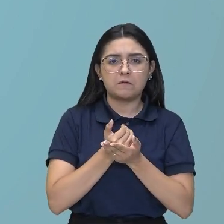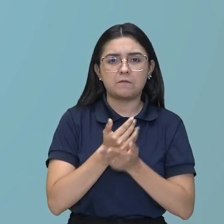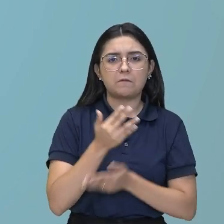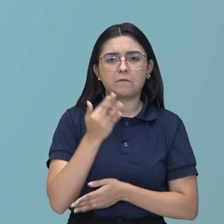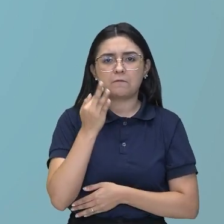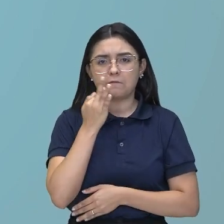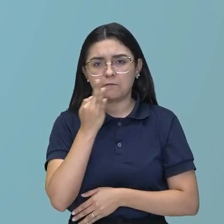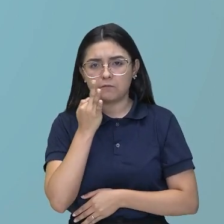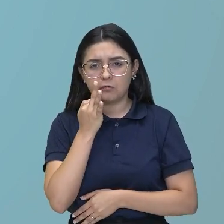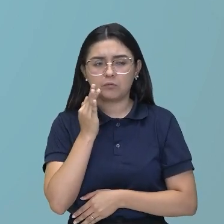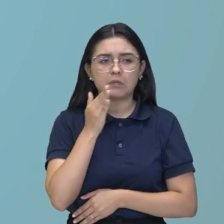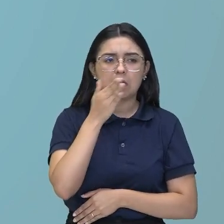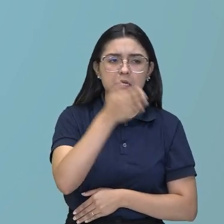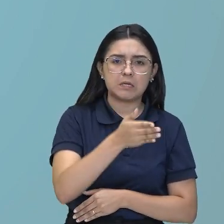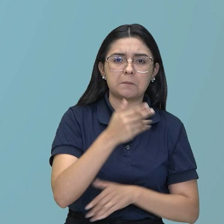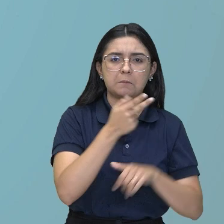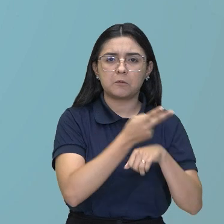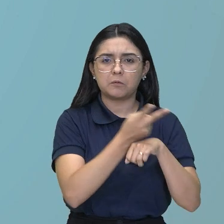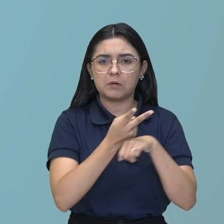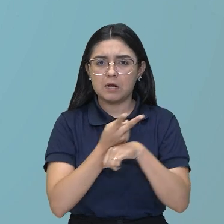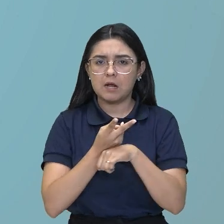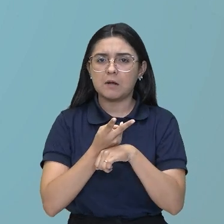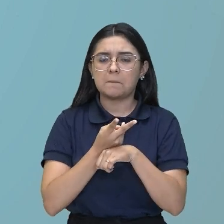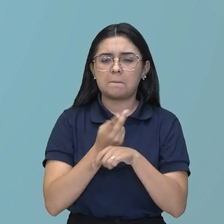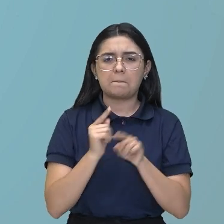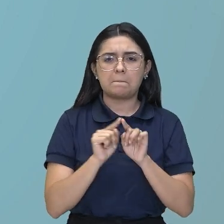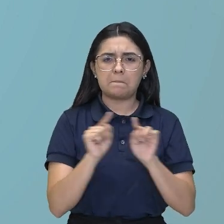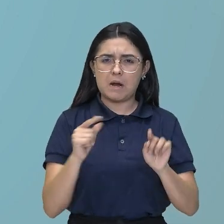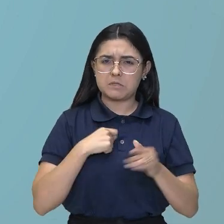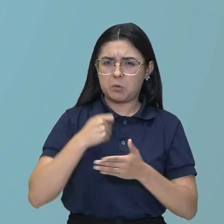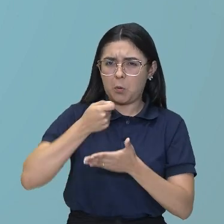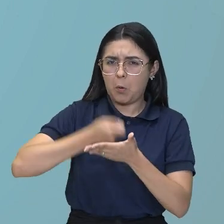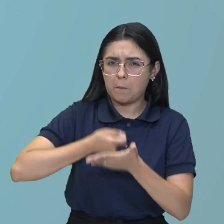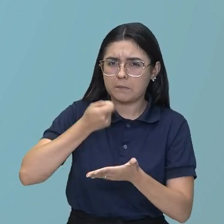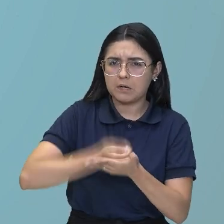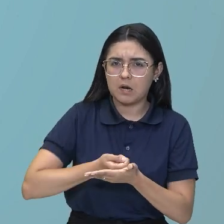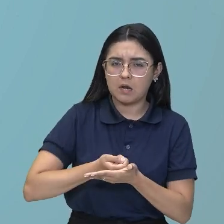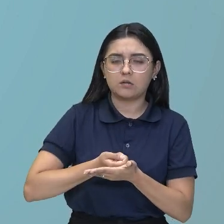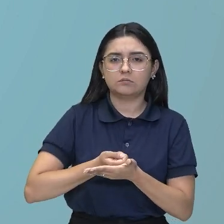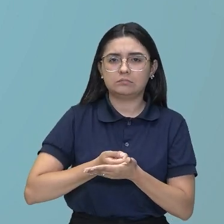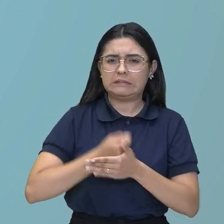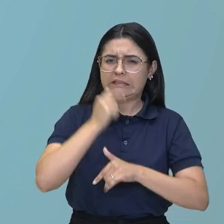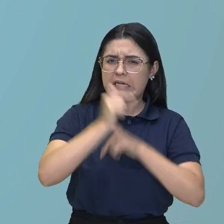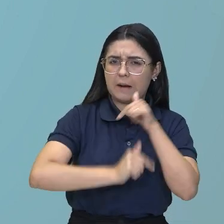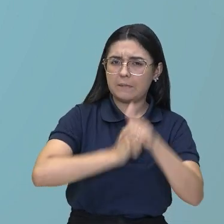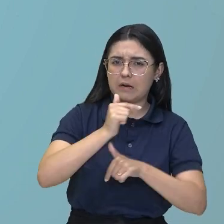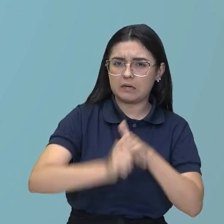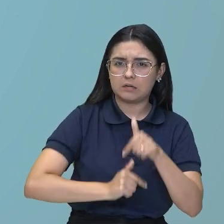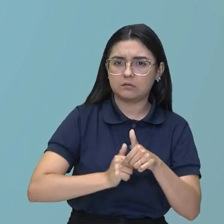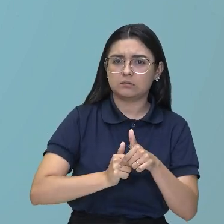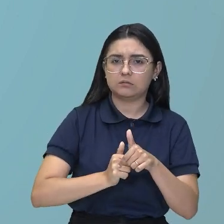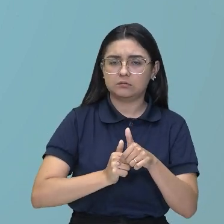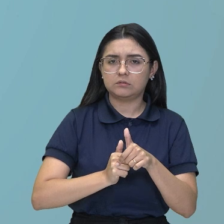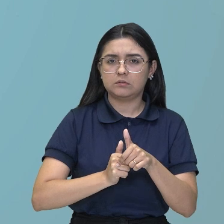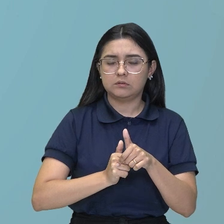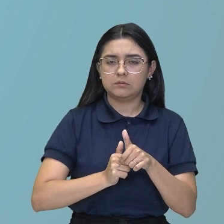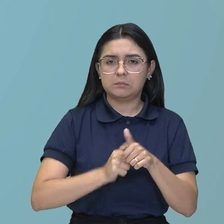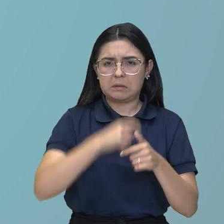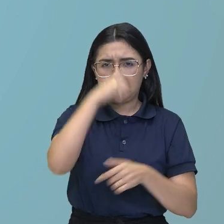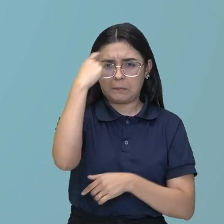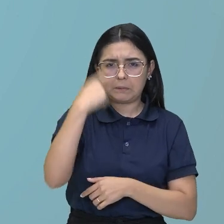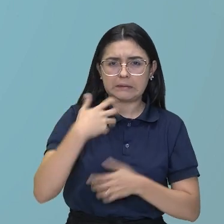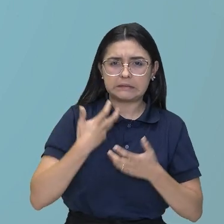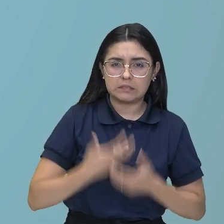das frutas no mato, pescava, mas não tinha essa obrigatoriedade desse trabalho que levava à exaustão. Então, esse